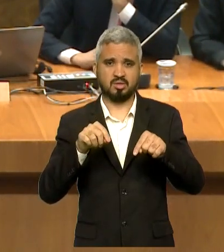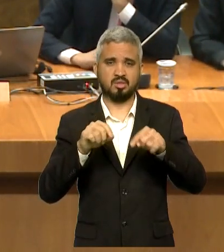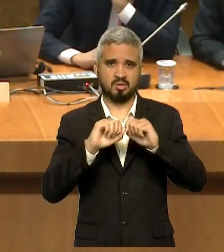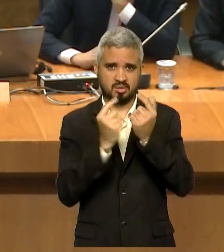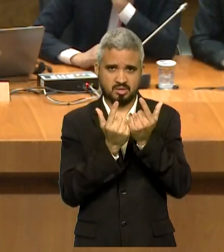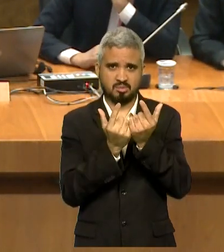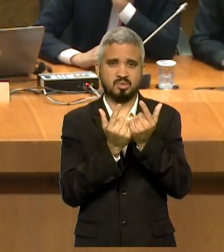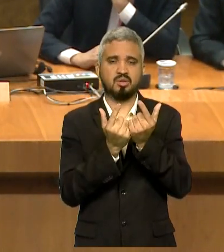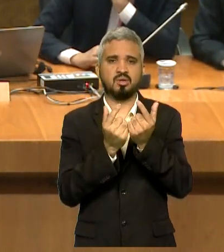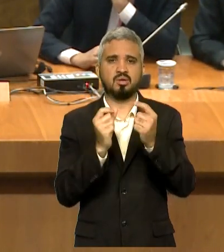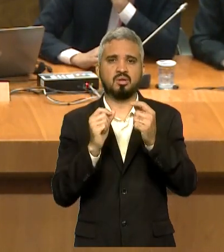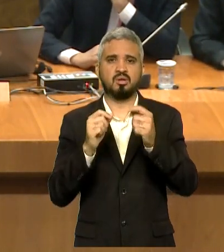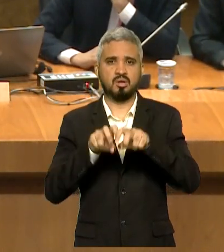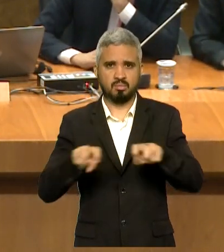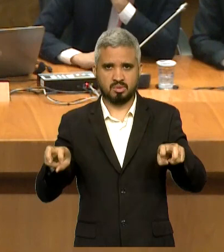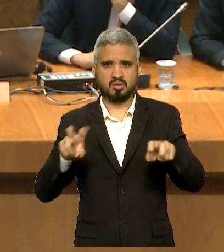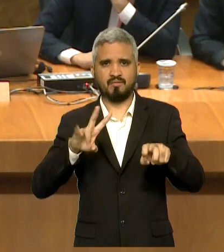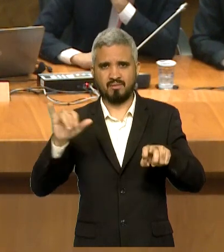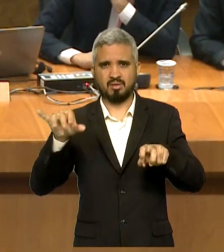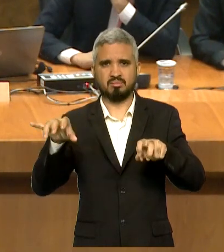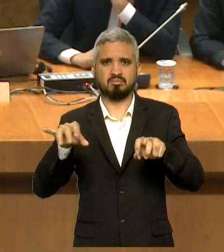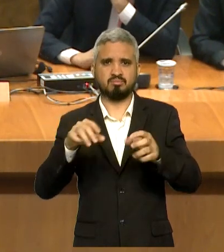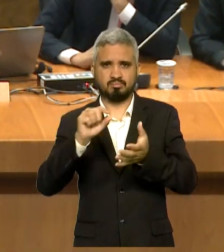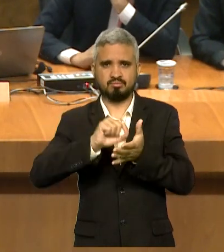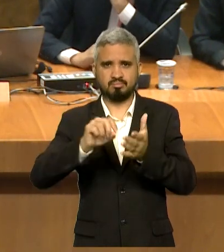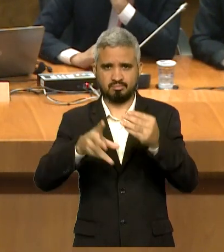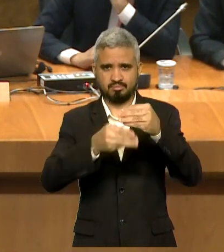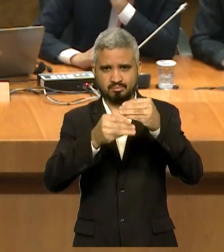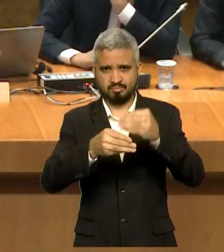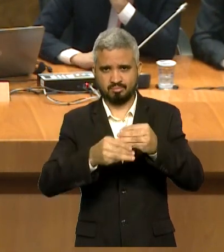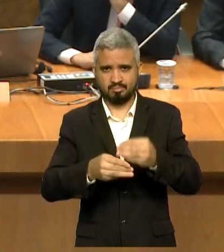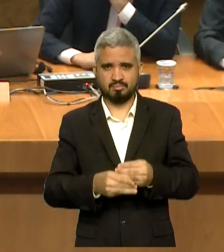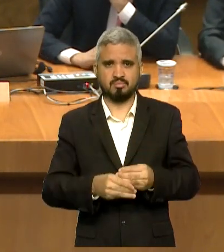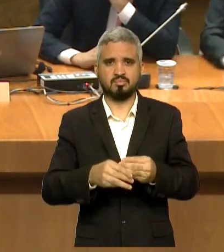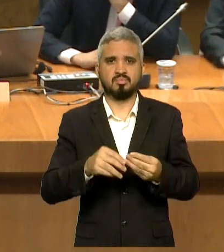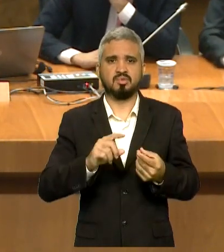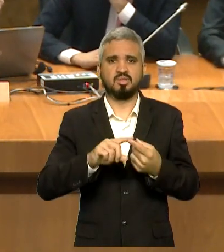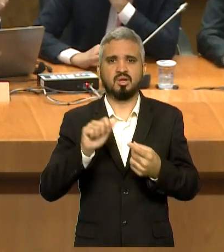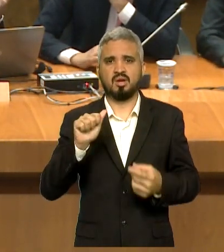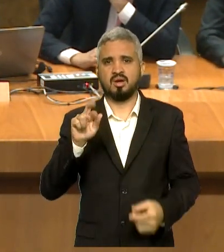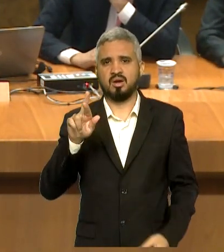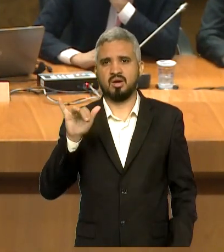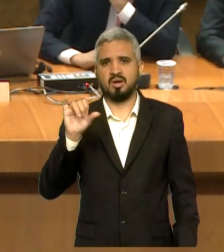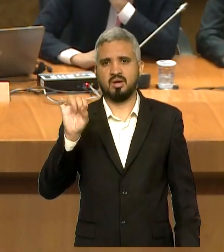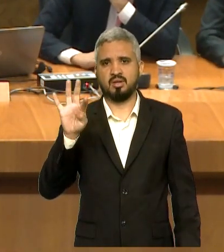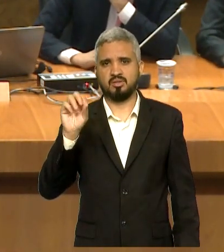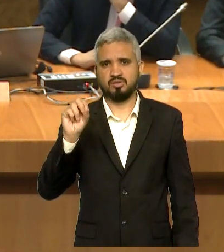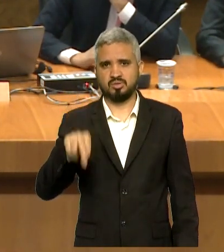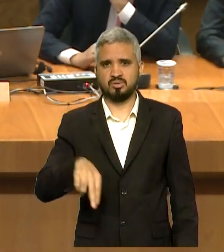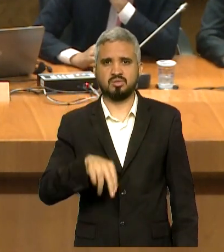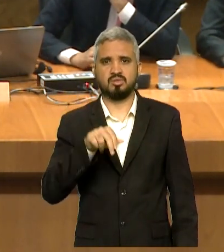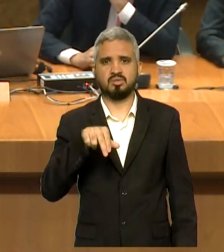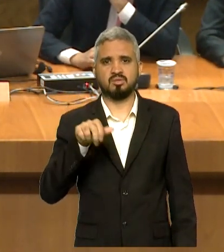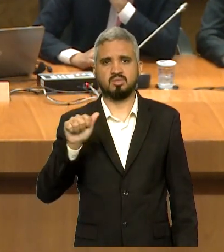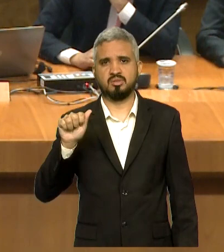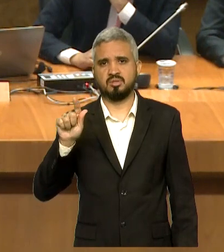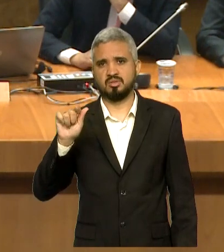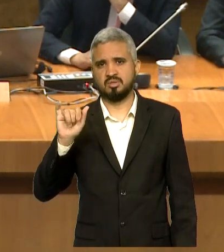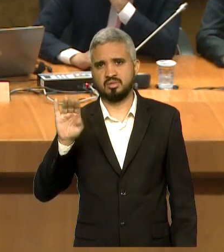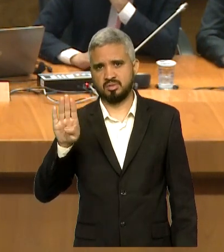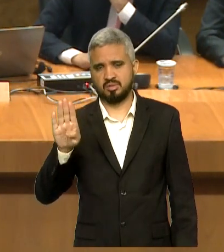tomar o registro. Deputado Ariston, deputado Najib, deputado Iglesio, deputado Rafael, deputado Carlos Lula já havia pedido, eu